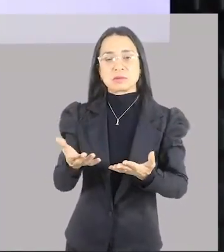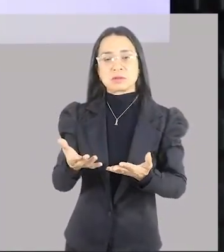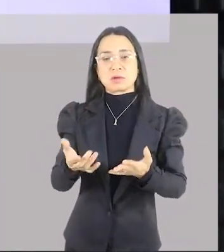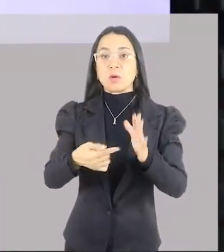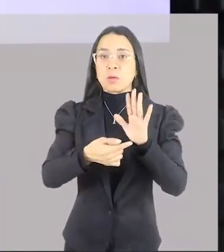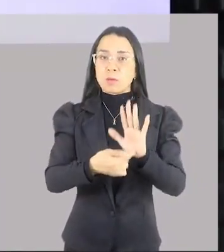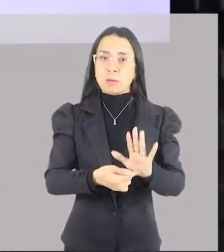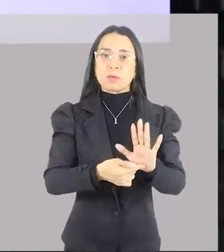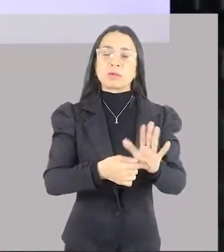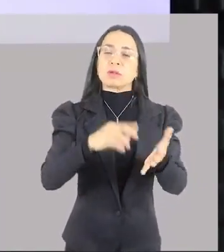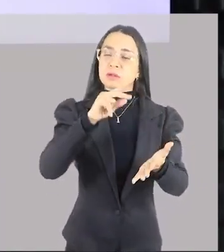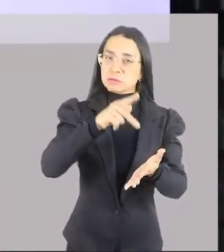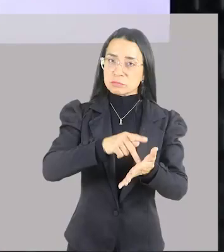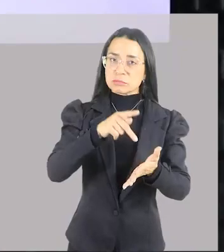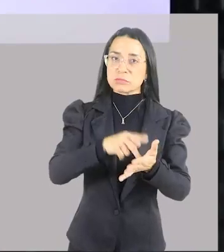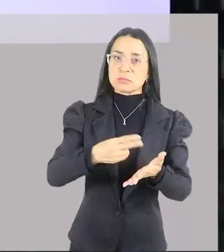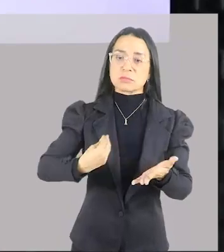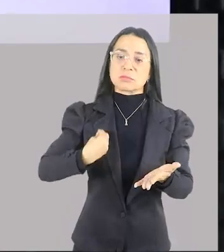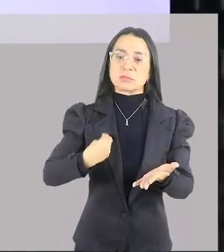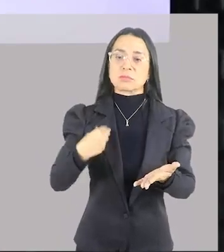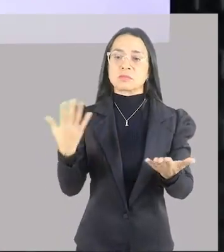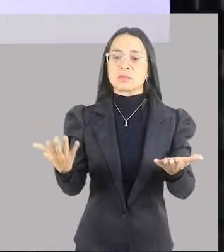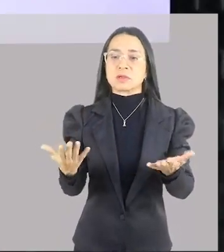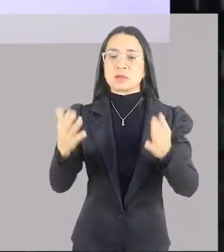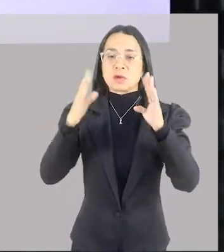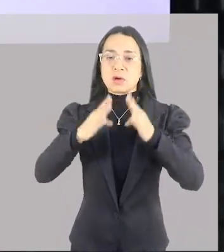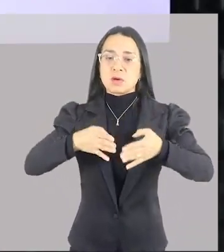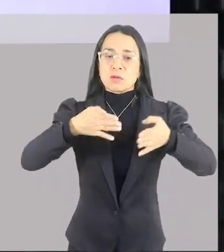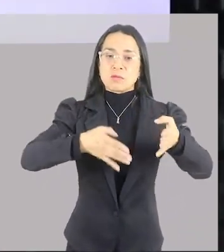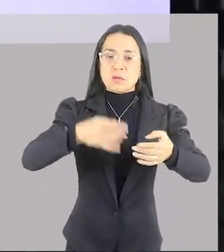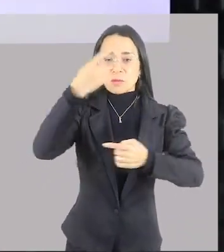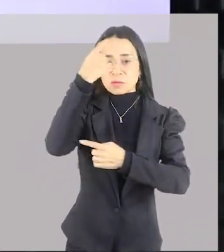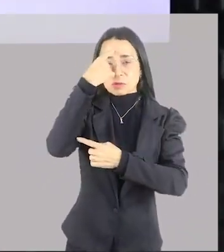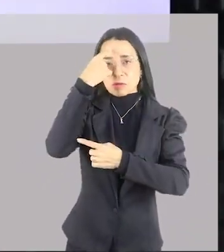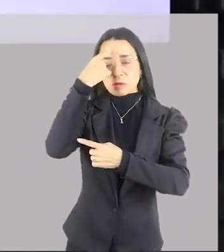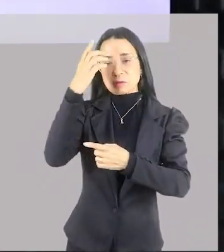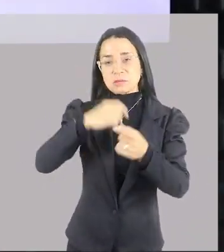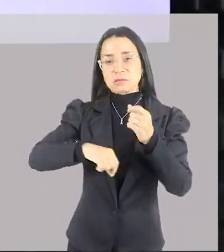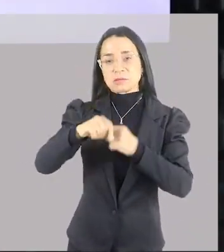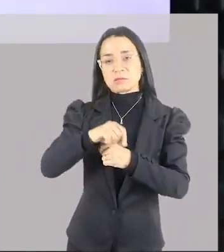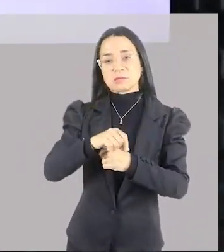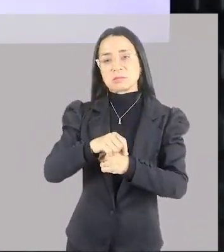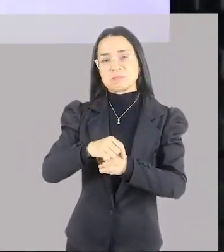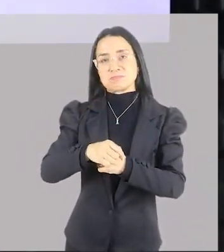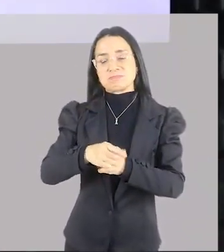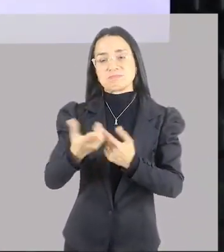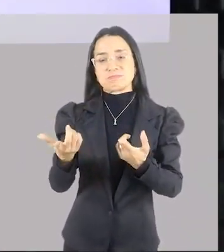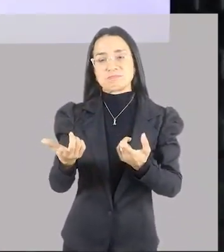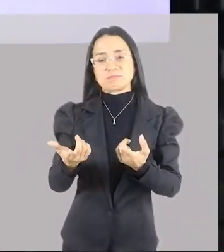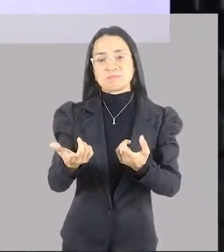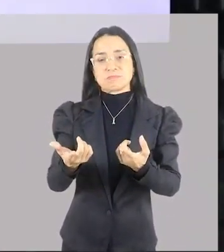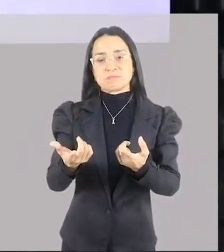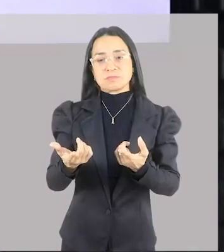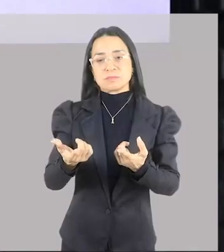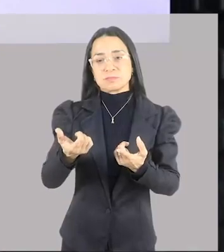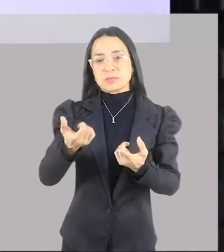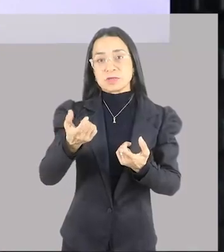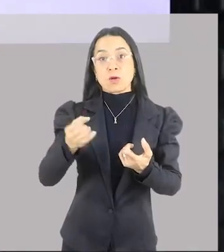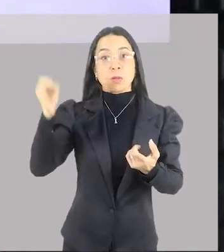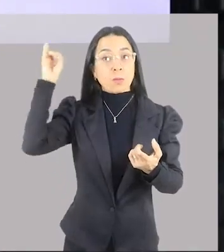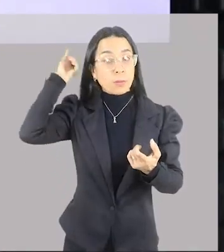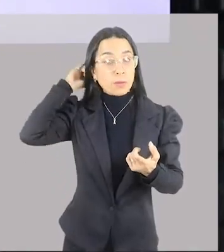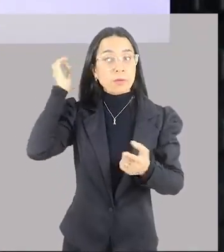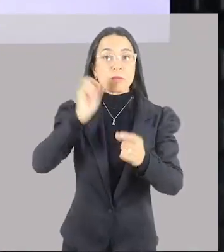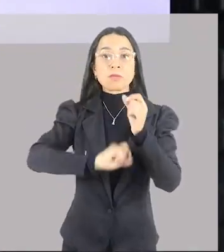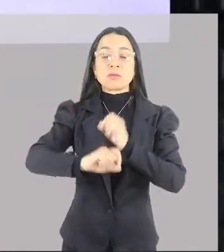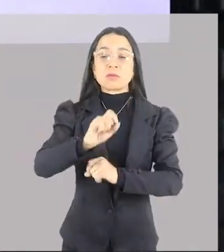retratar a realidade, tá? O foco está na ideia, o foco está na mente, está no inconsciente. É